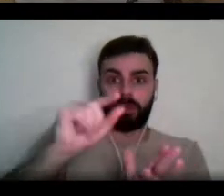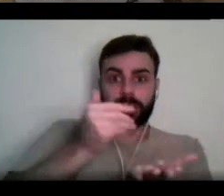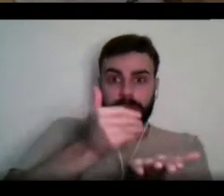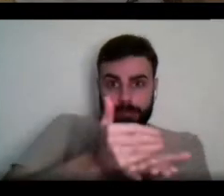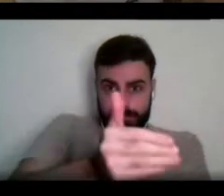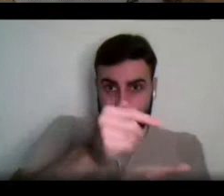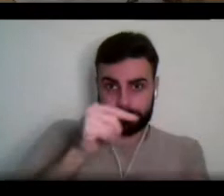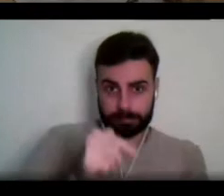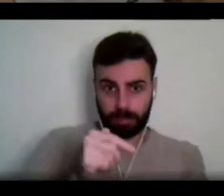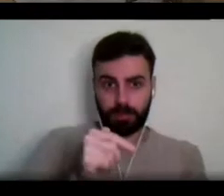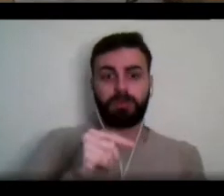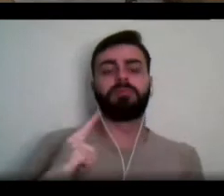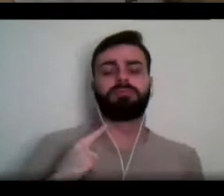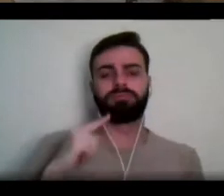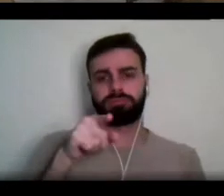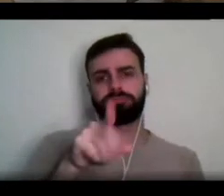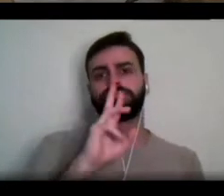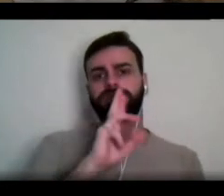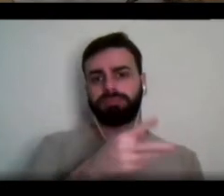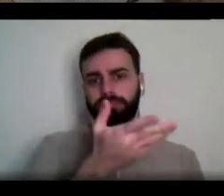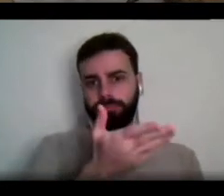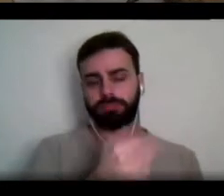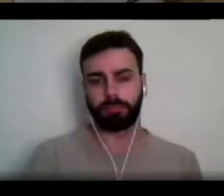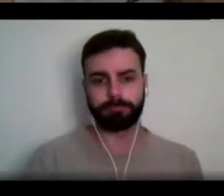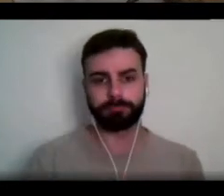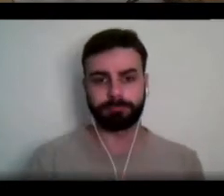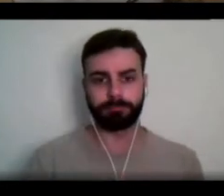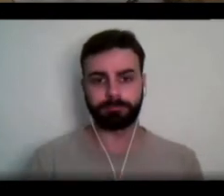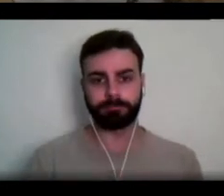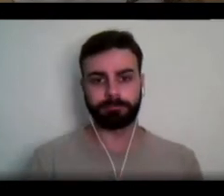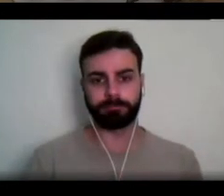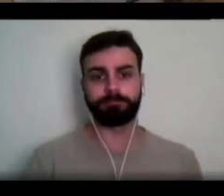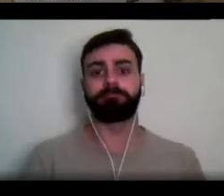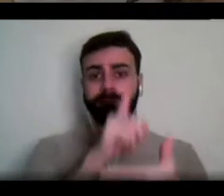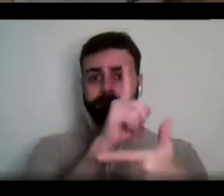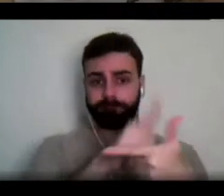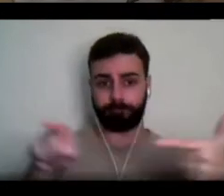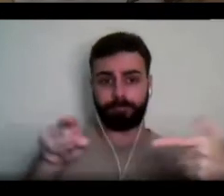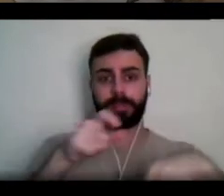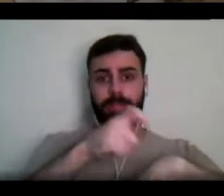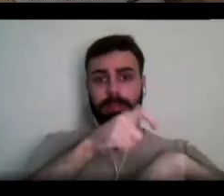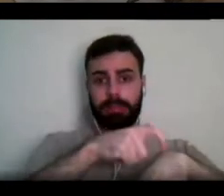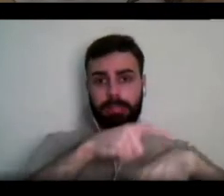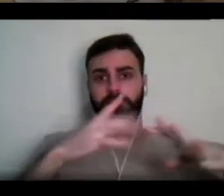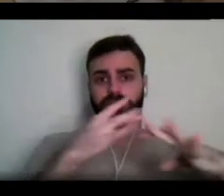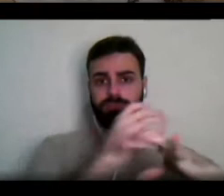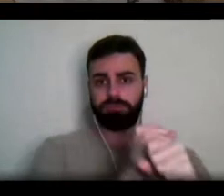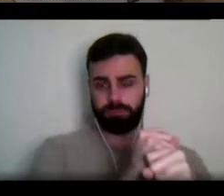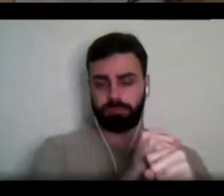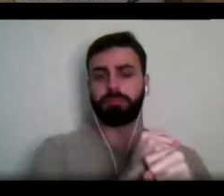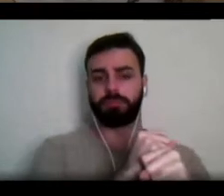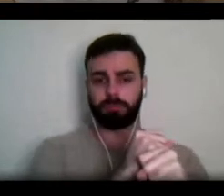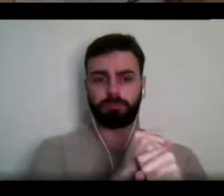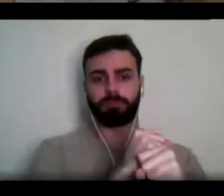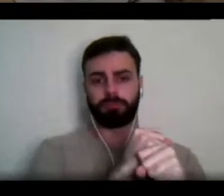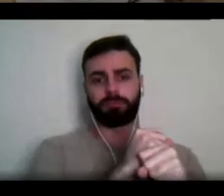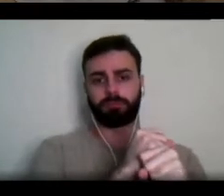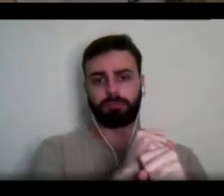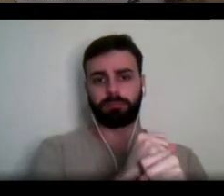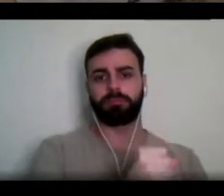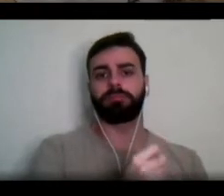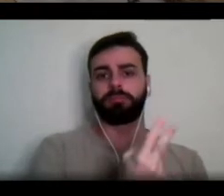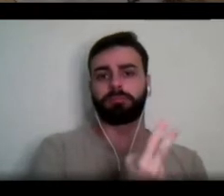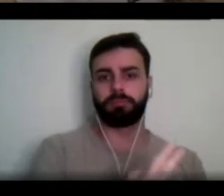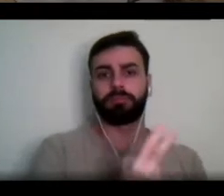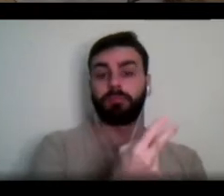444,4 metros por segundo, menos a velocidade inicial, que é 5.361 metros por segundo,